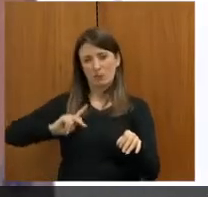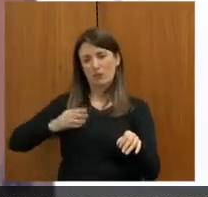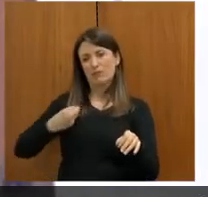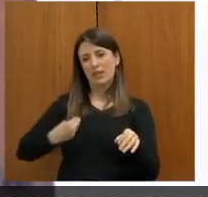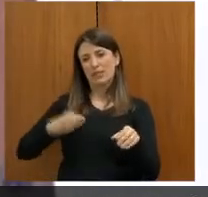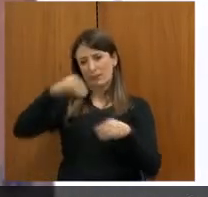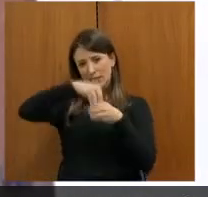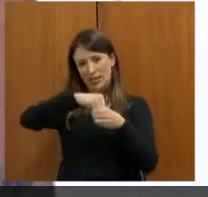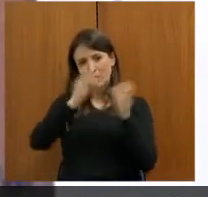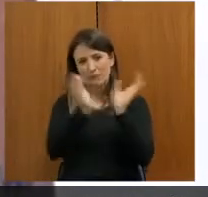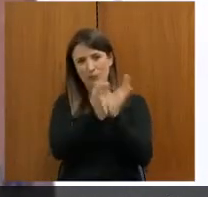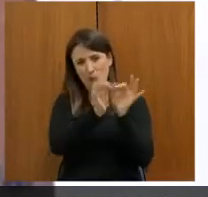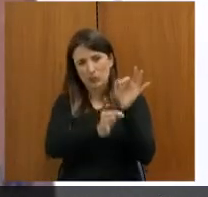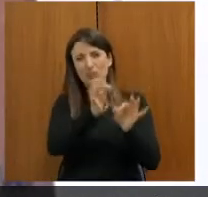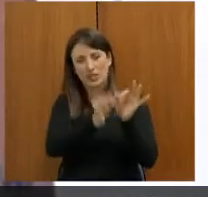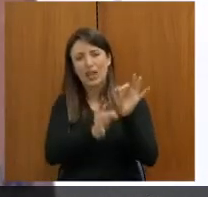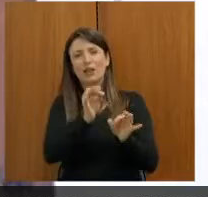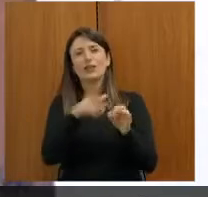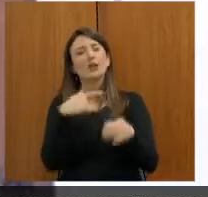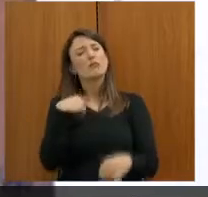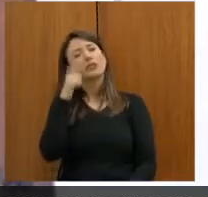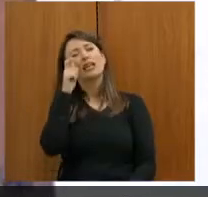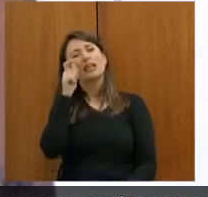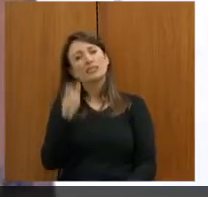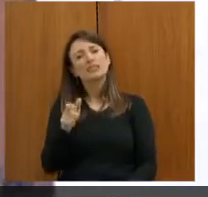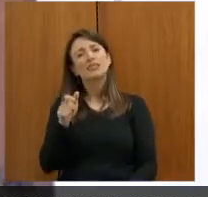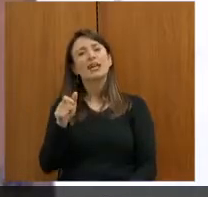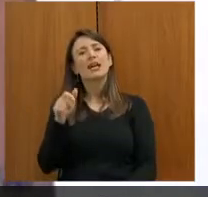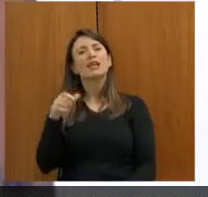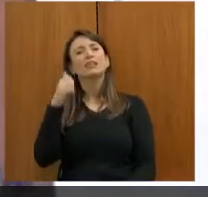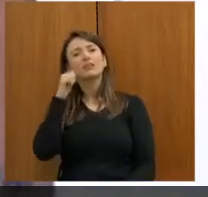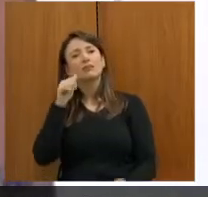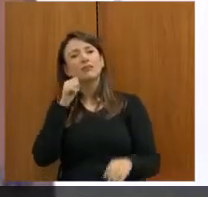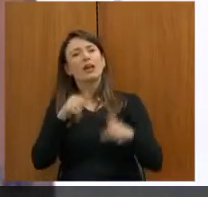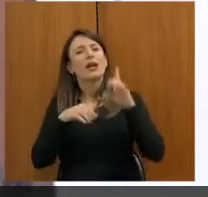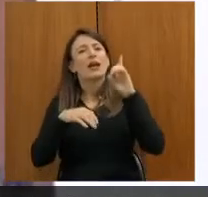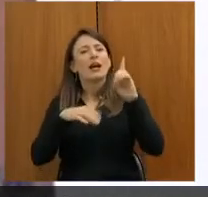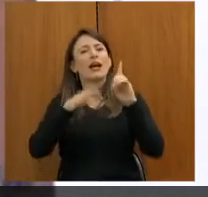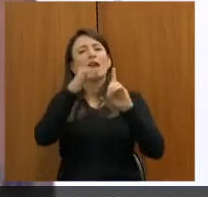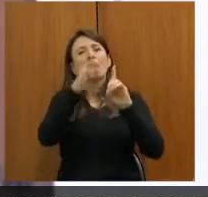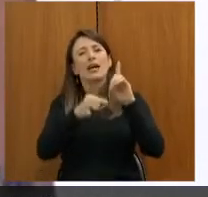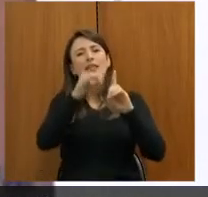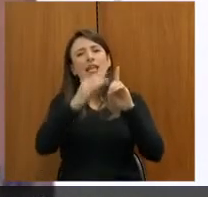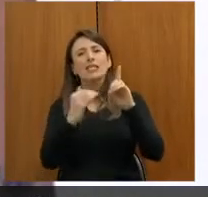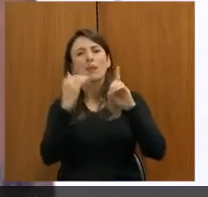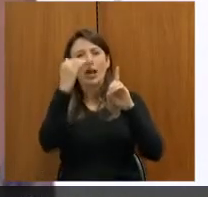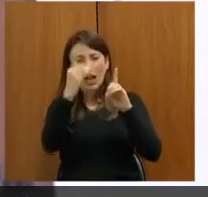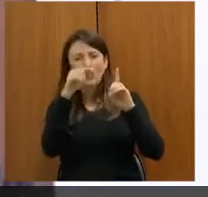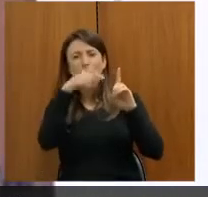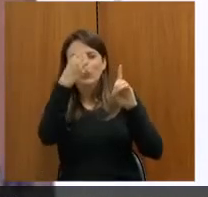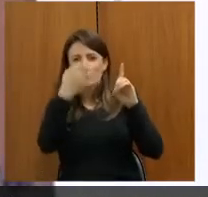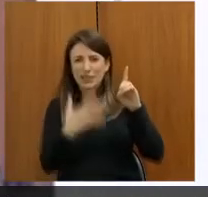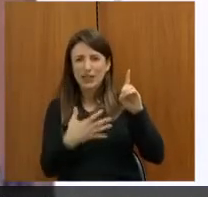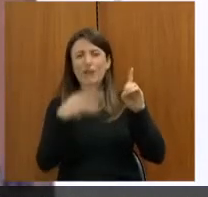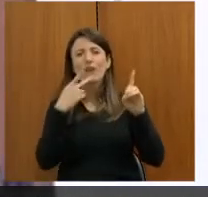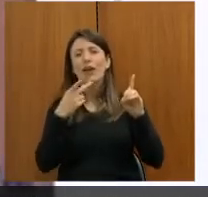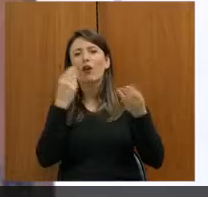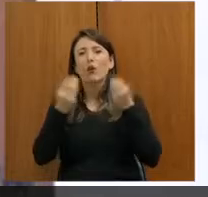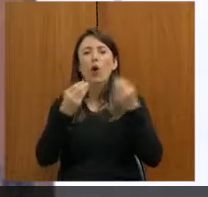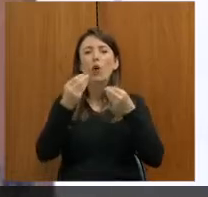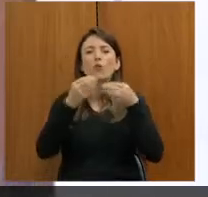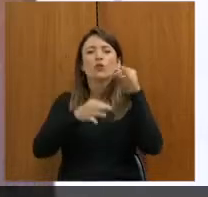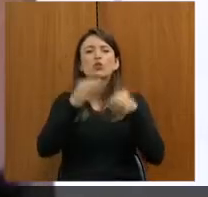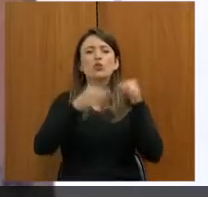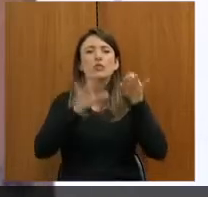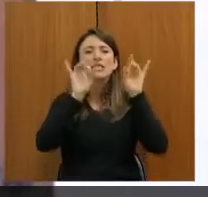é muito interessante né a gente vai uma sala da desembargadora da criação de salas de violência doméstica